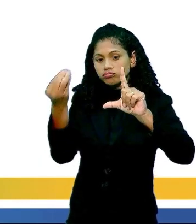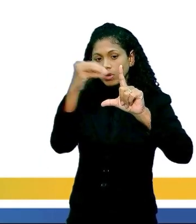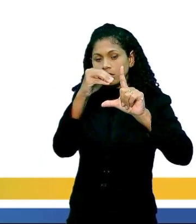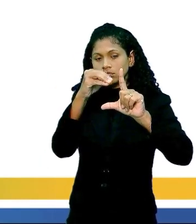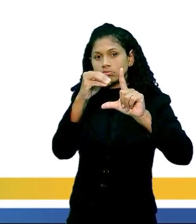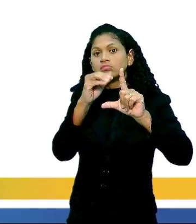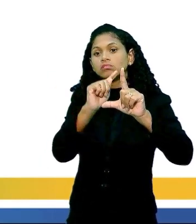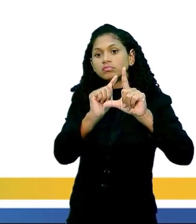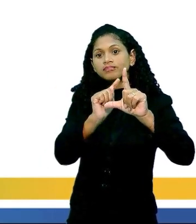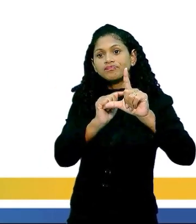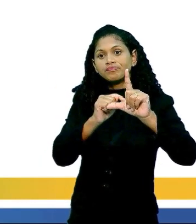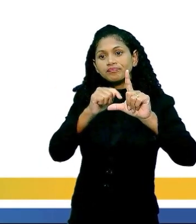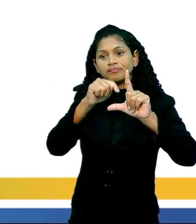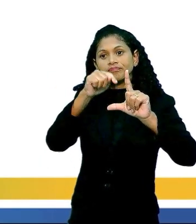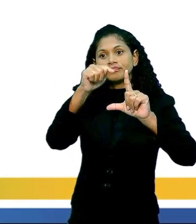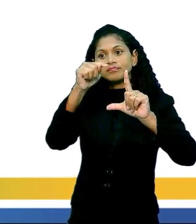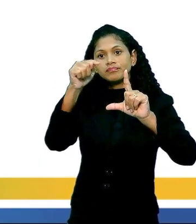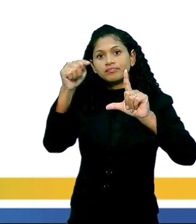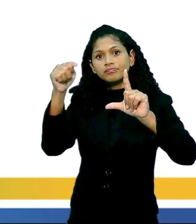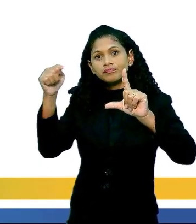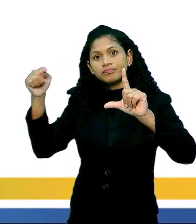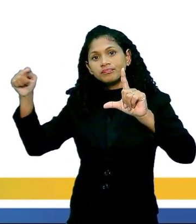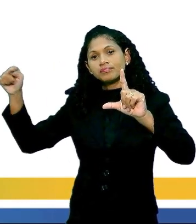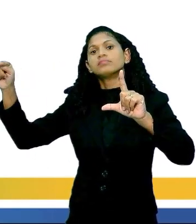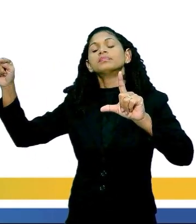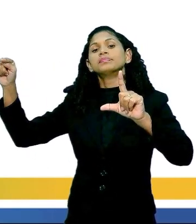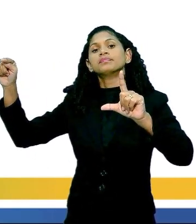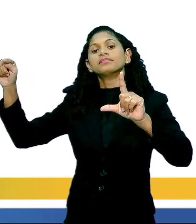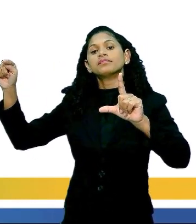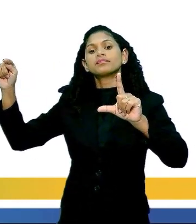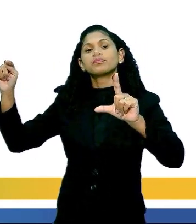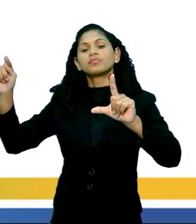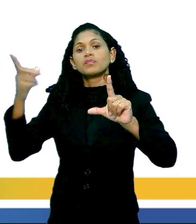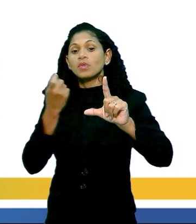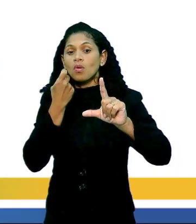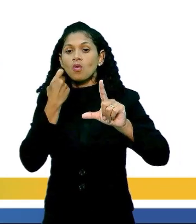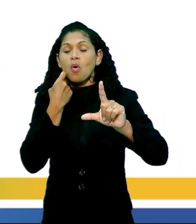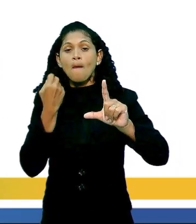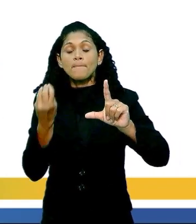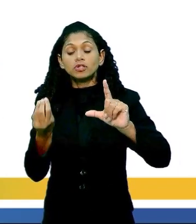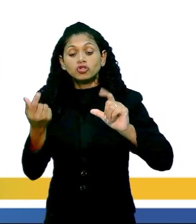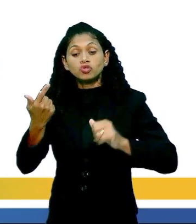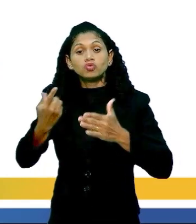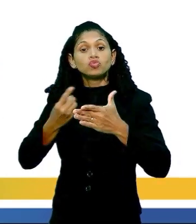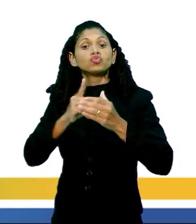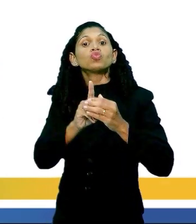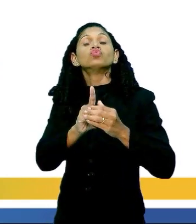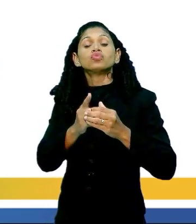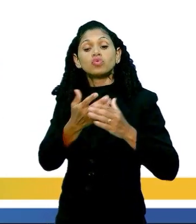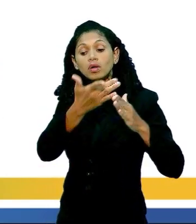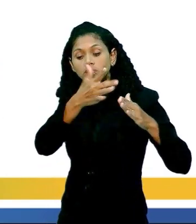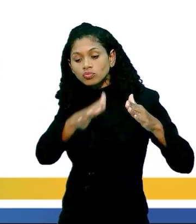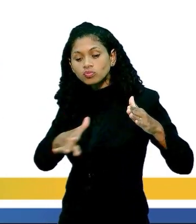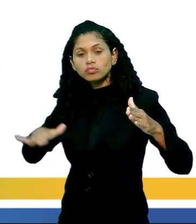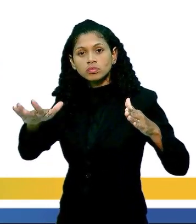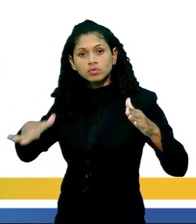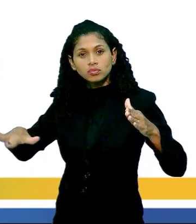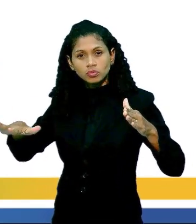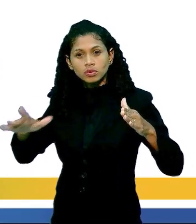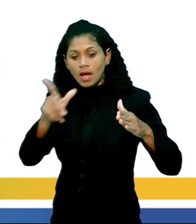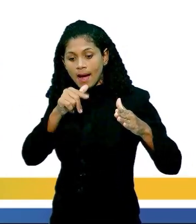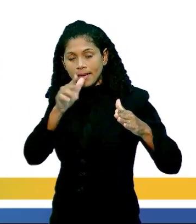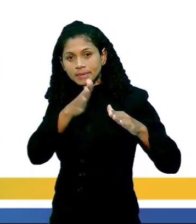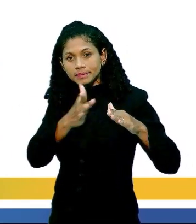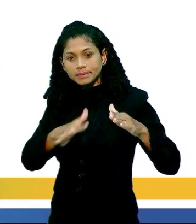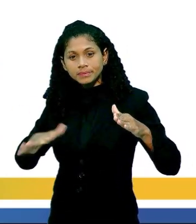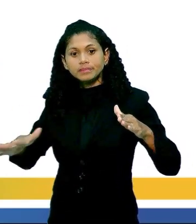Tá aí, foi um negócio bem equilibrado, né? O peixe introduzido no rio era de uma espécie exótica,